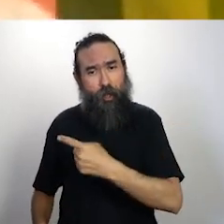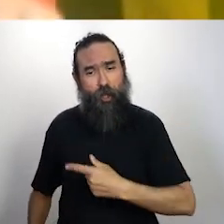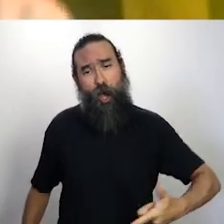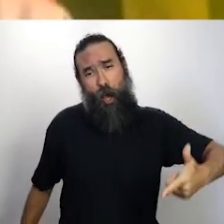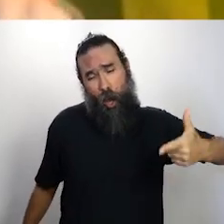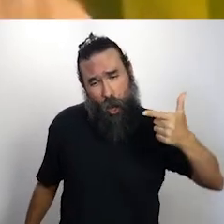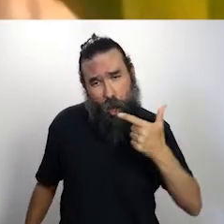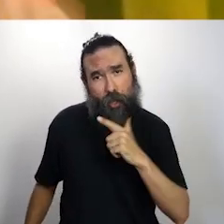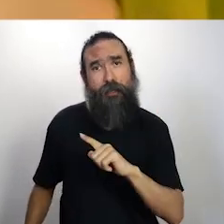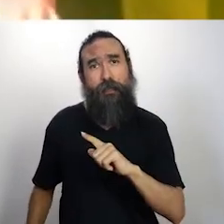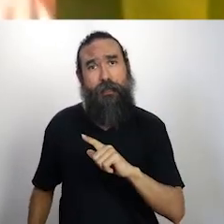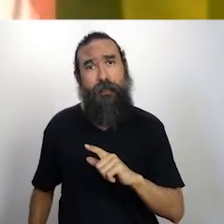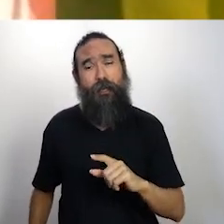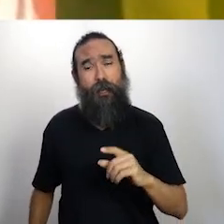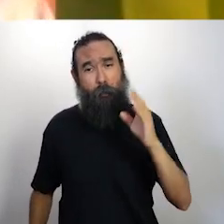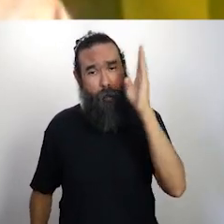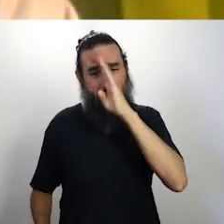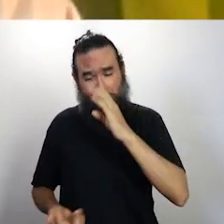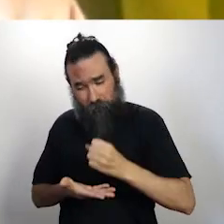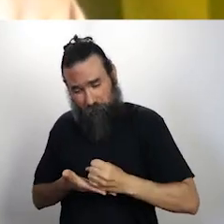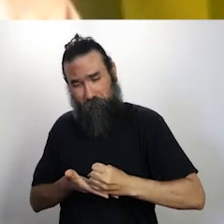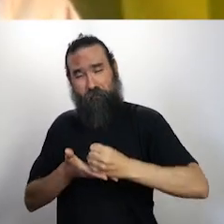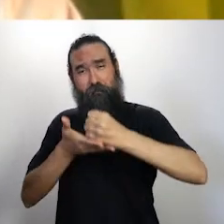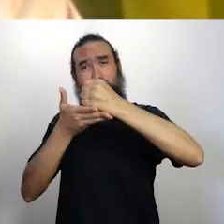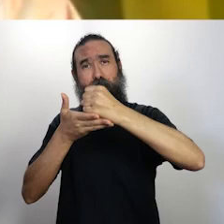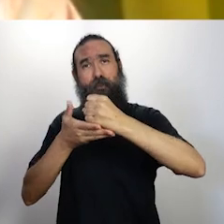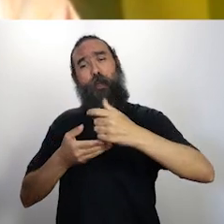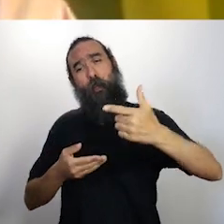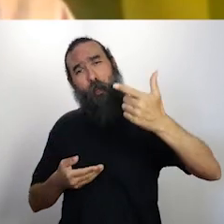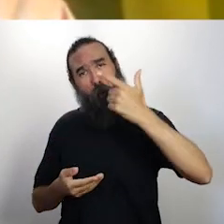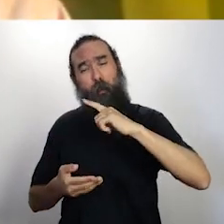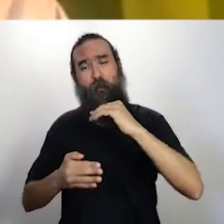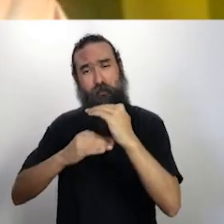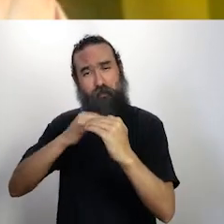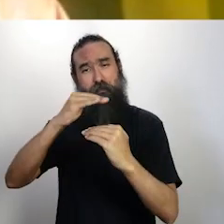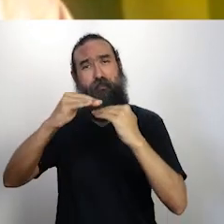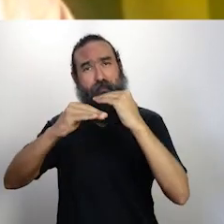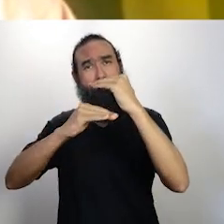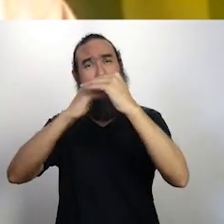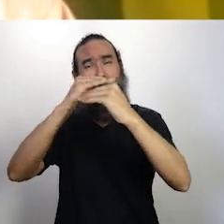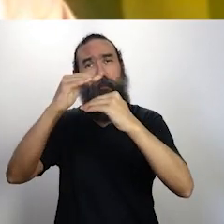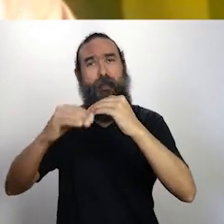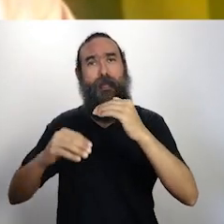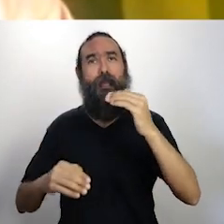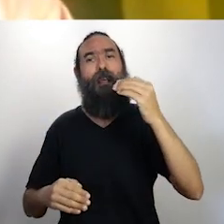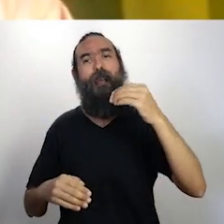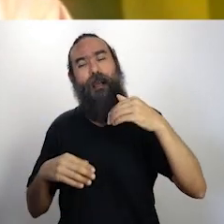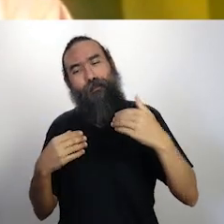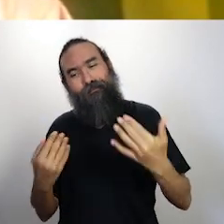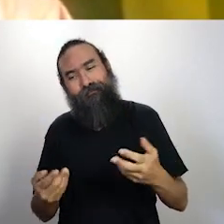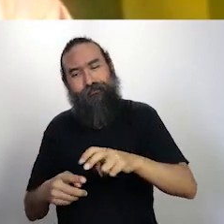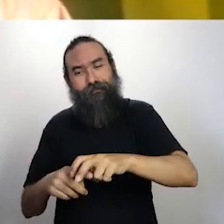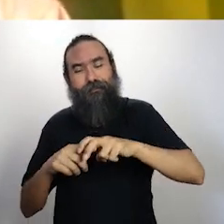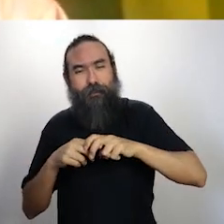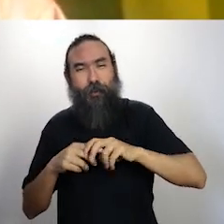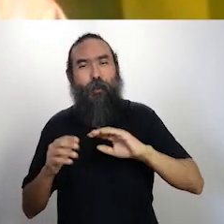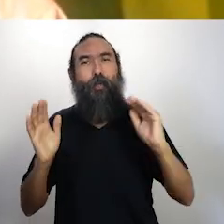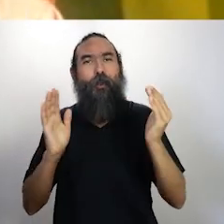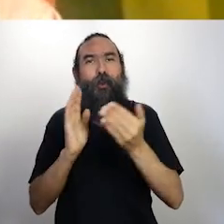redemocratizar esse país novamente e reconstruí-lo apesar de tudo que está sendo